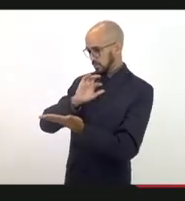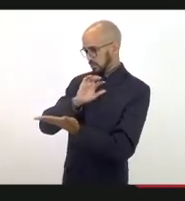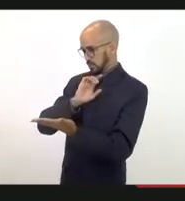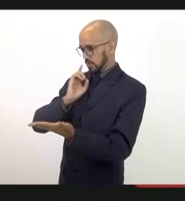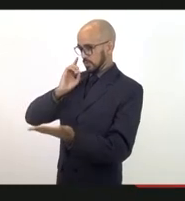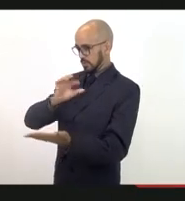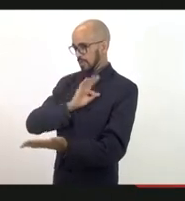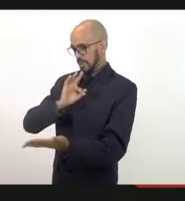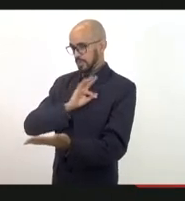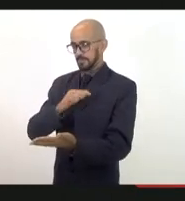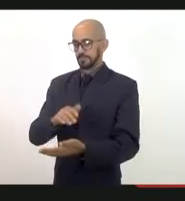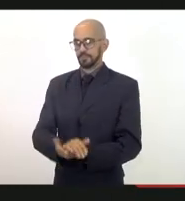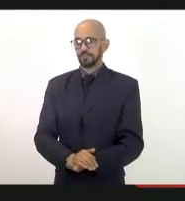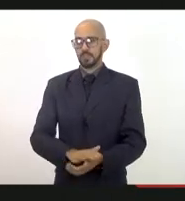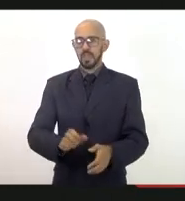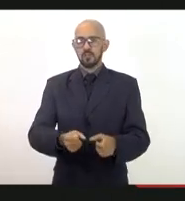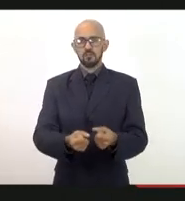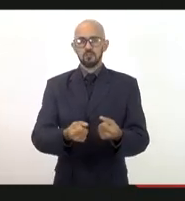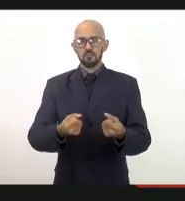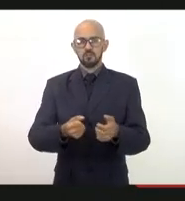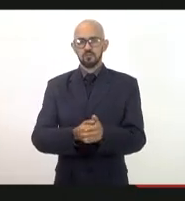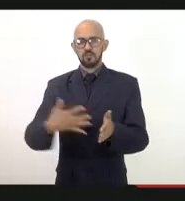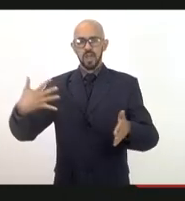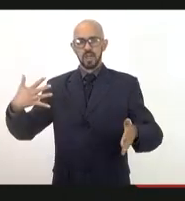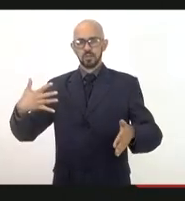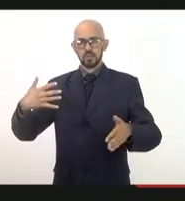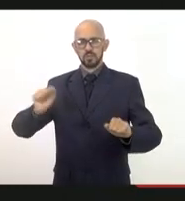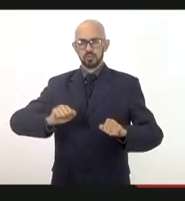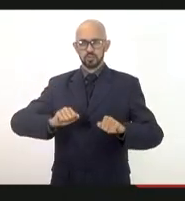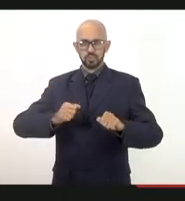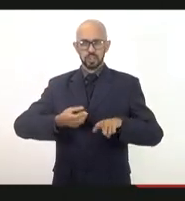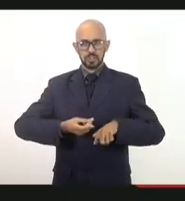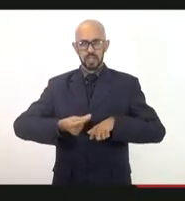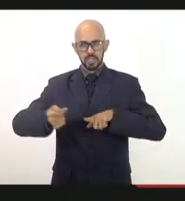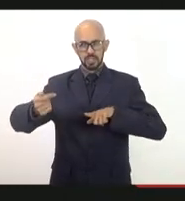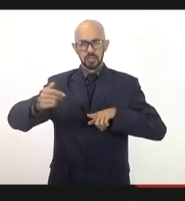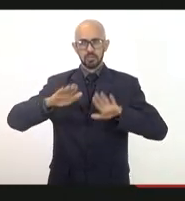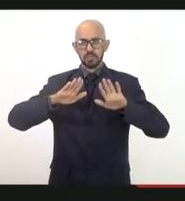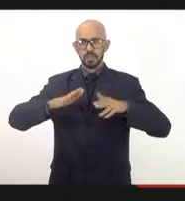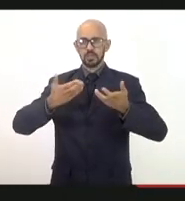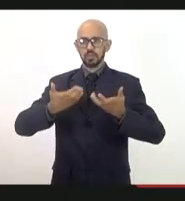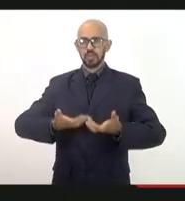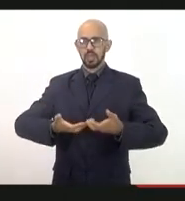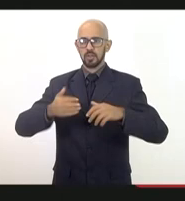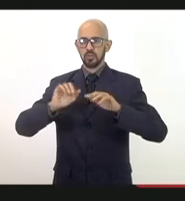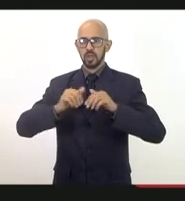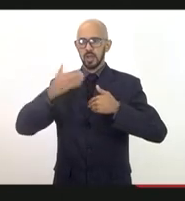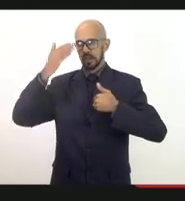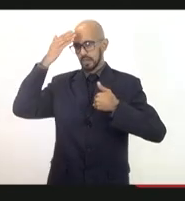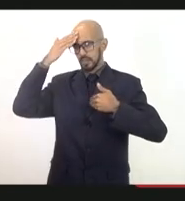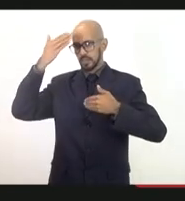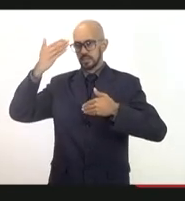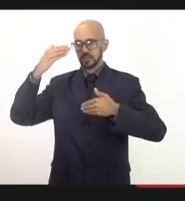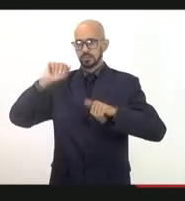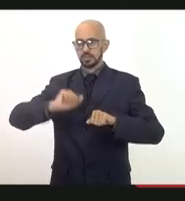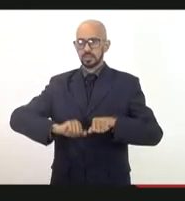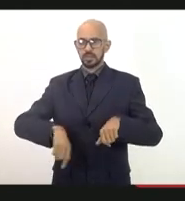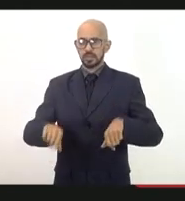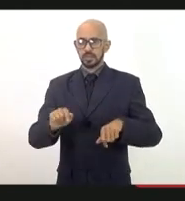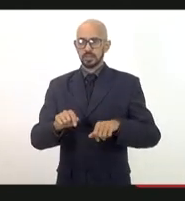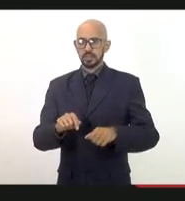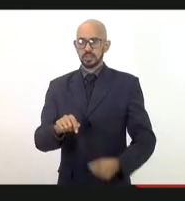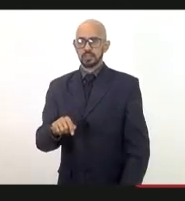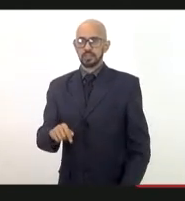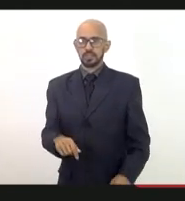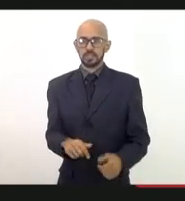já que estavam na audiência pública já se retiraram, mas, de qualquer forma, gostaria de agradecer a senhora, presidente da Comissão de Saúde da